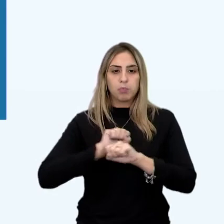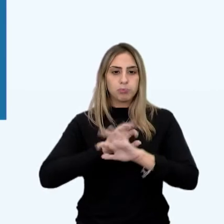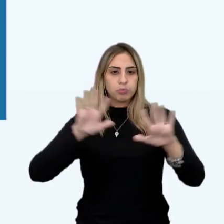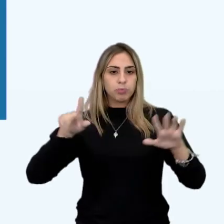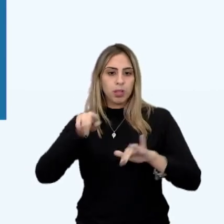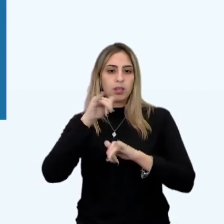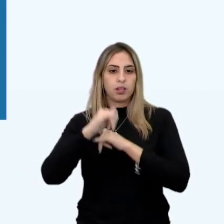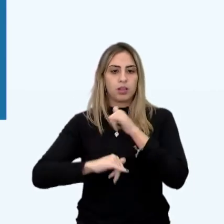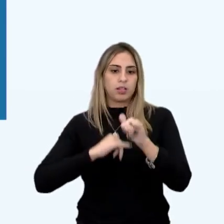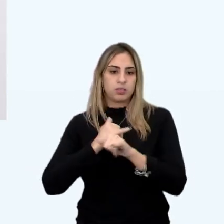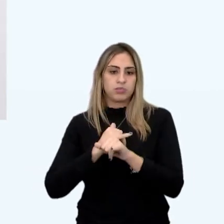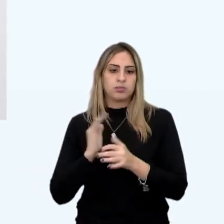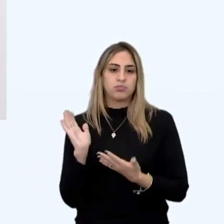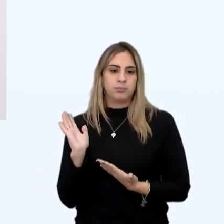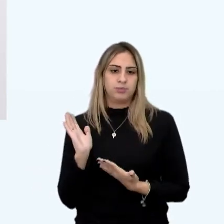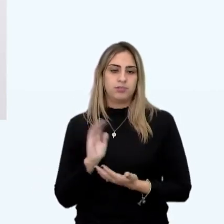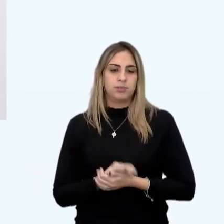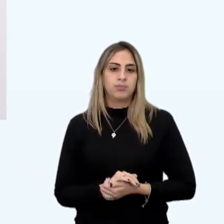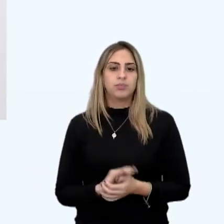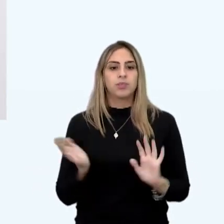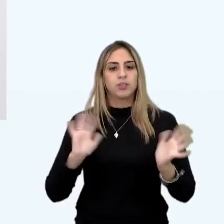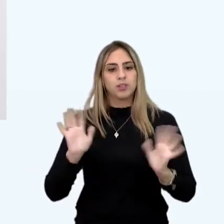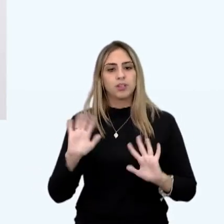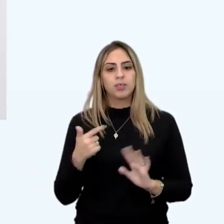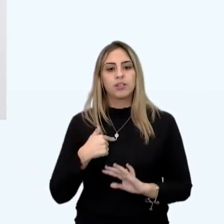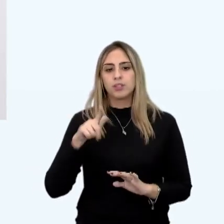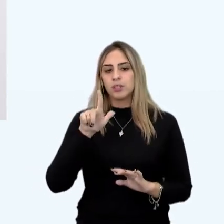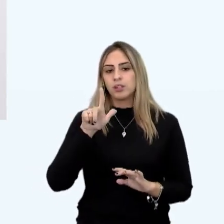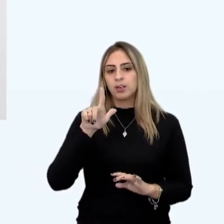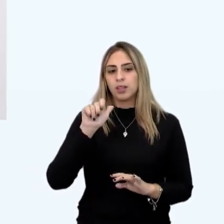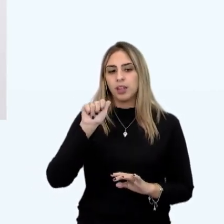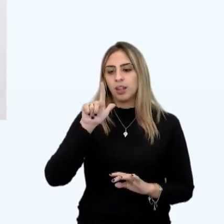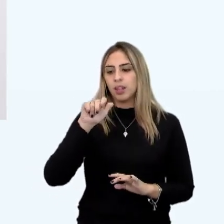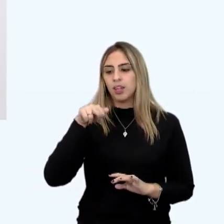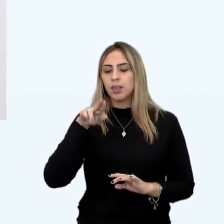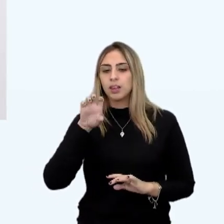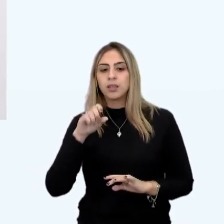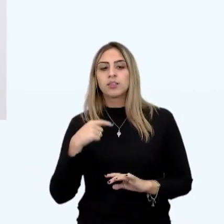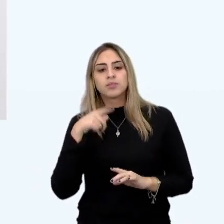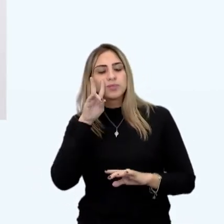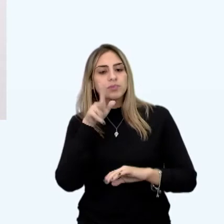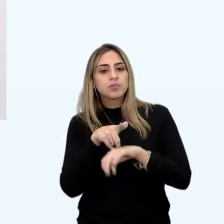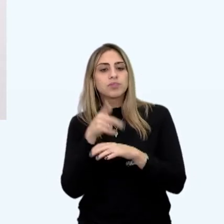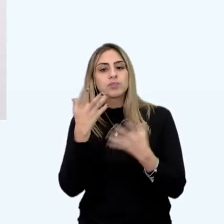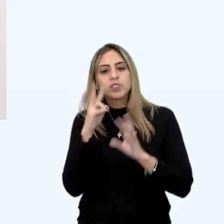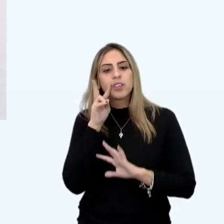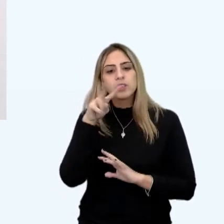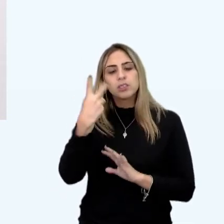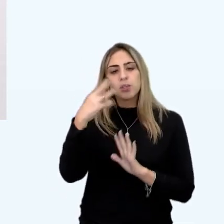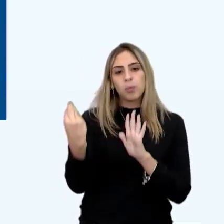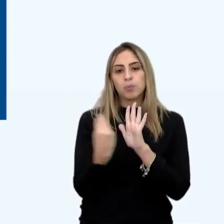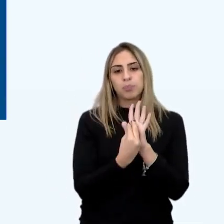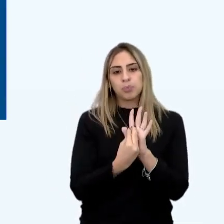internet? Olá, eu sou a Aline Aliberti e este vídeo é para você que quer ver o seu post